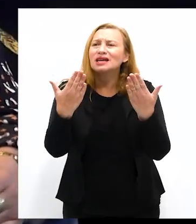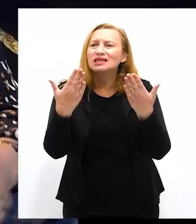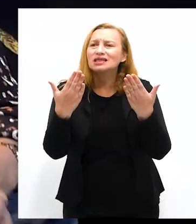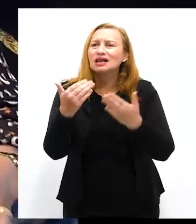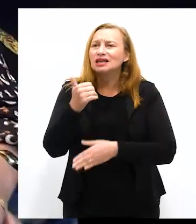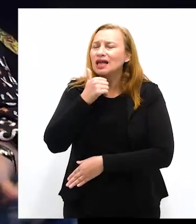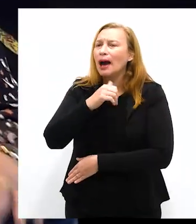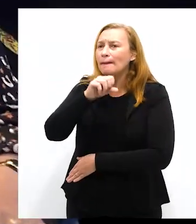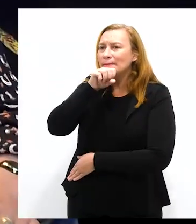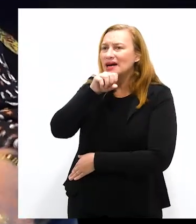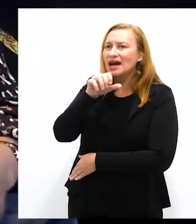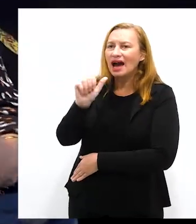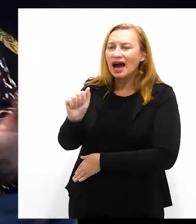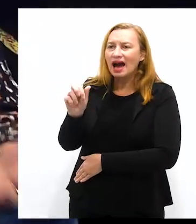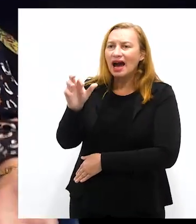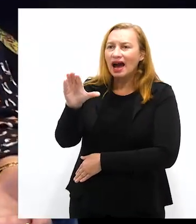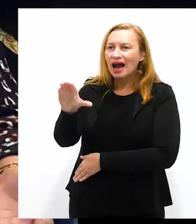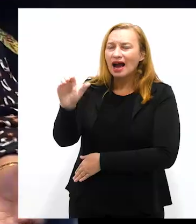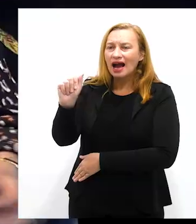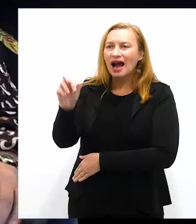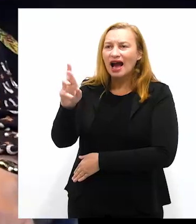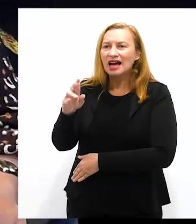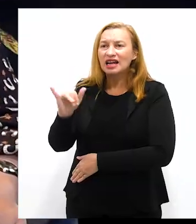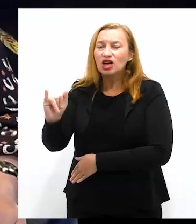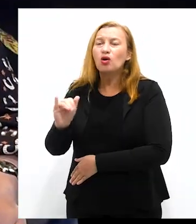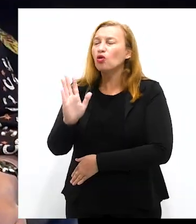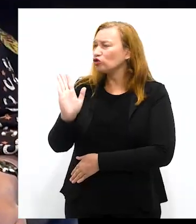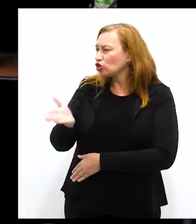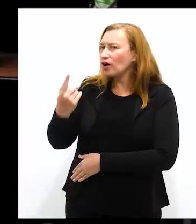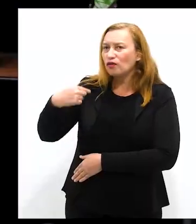apresentação para as mães de Jacari, ou elas já foram a alguma